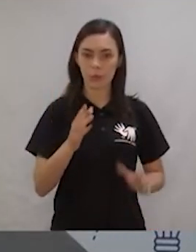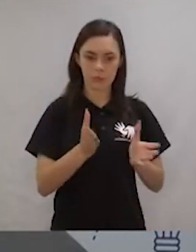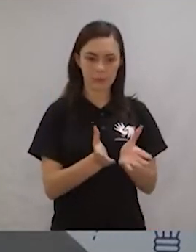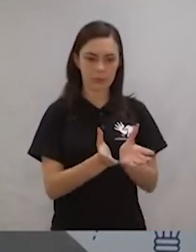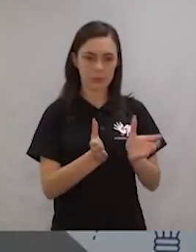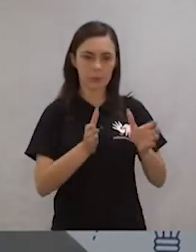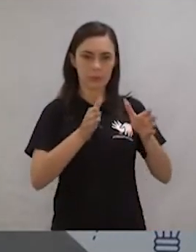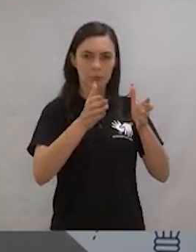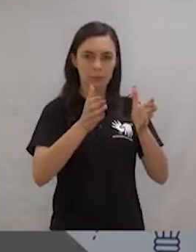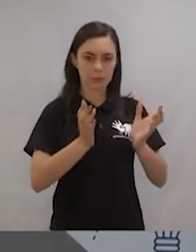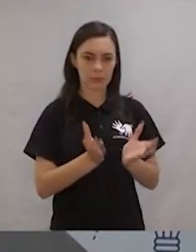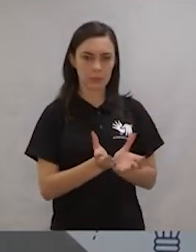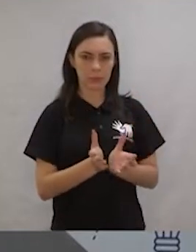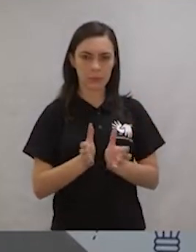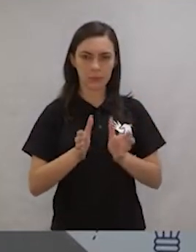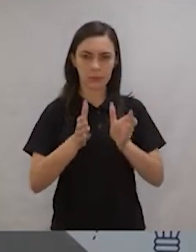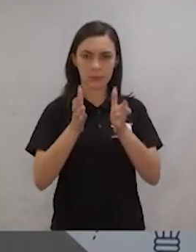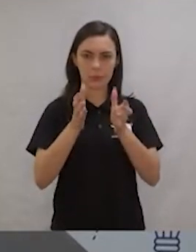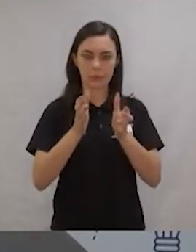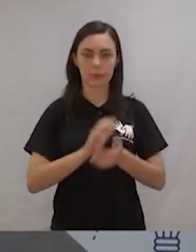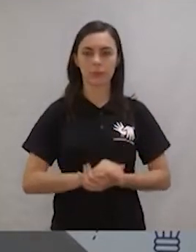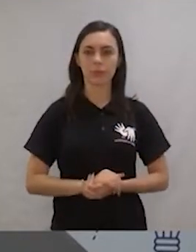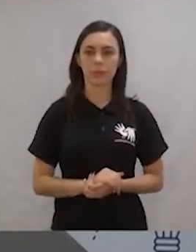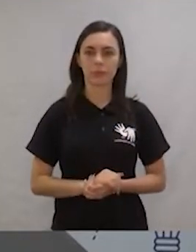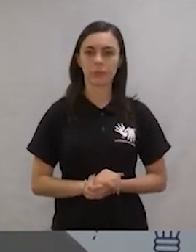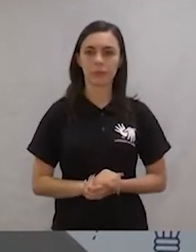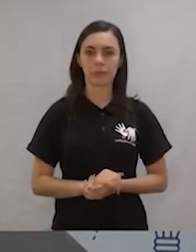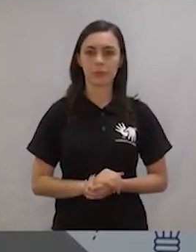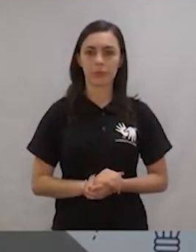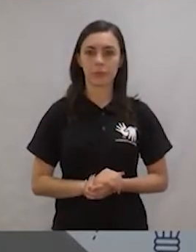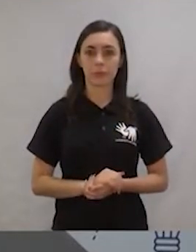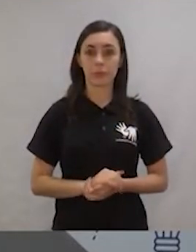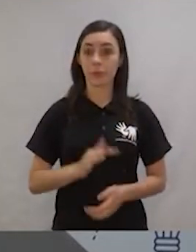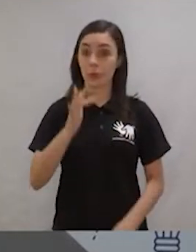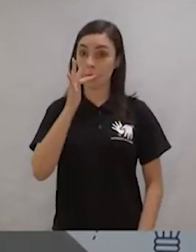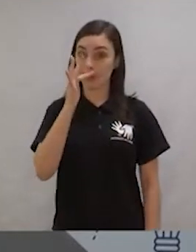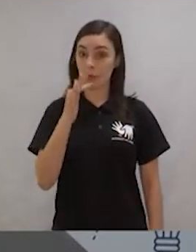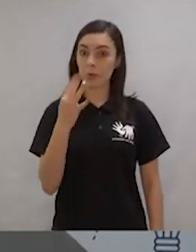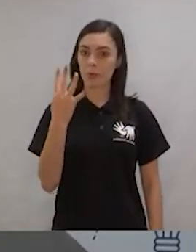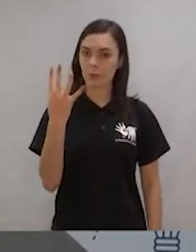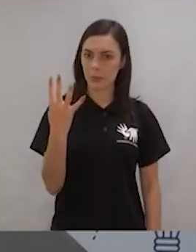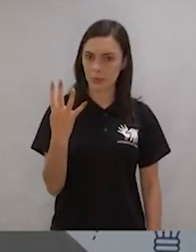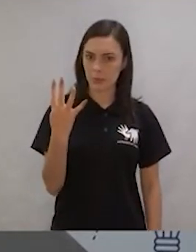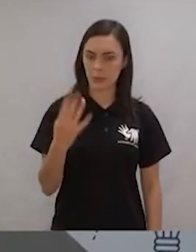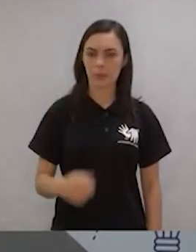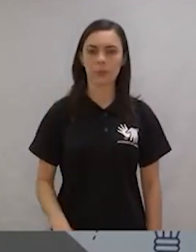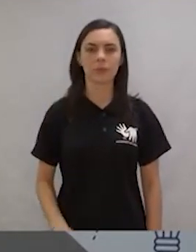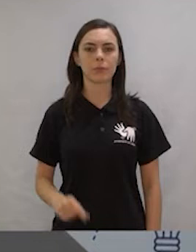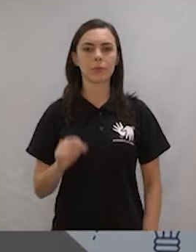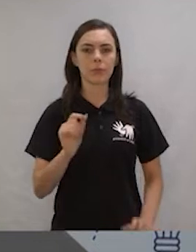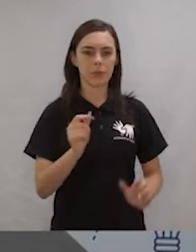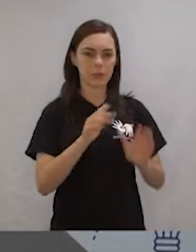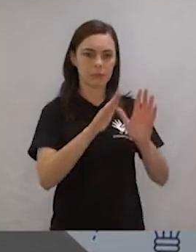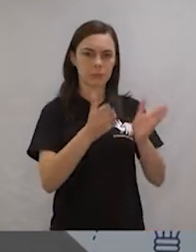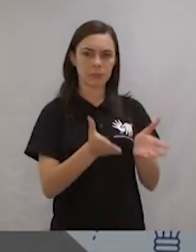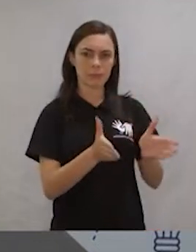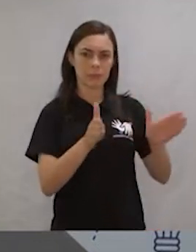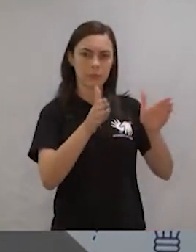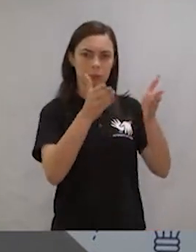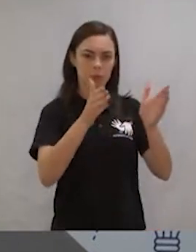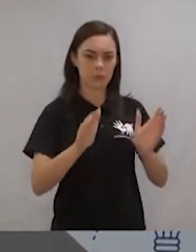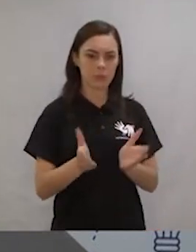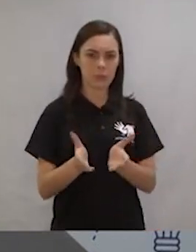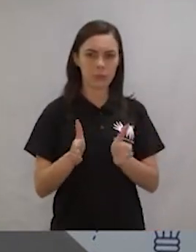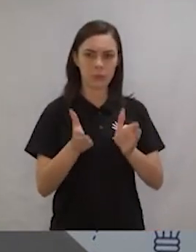2 vasos. Então, aqui nós temos 4 flores que serão